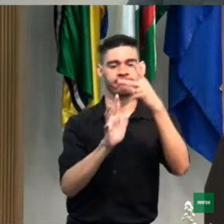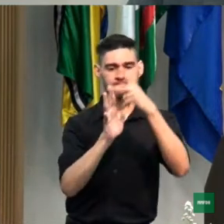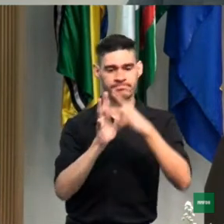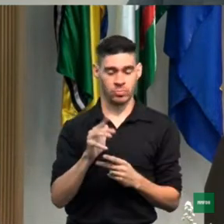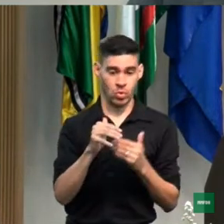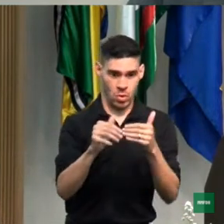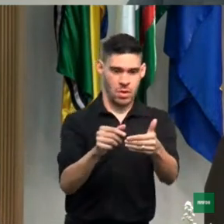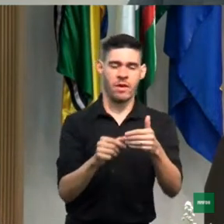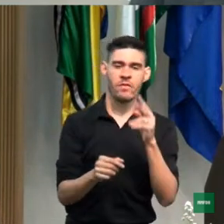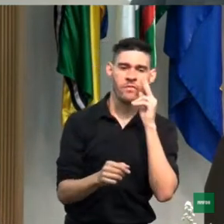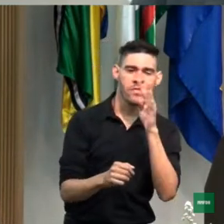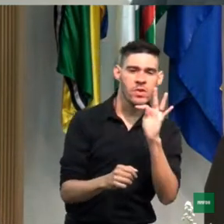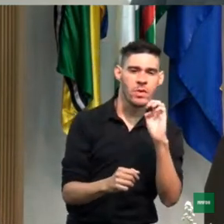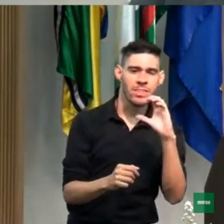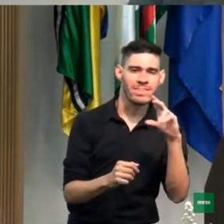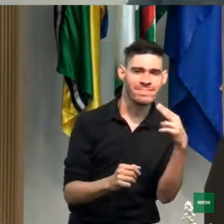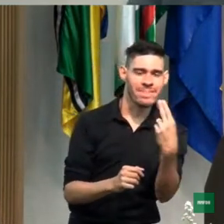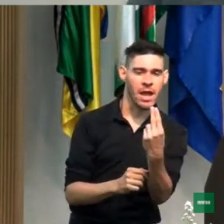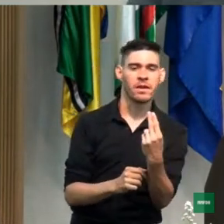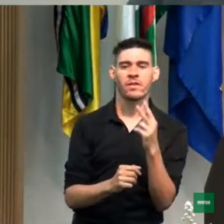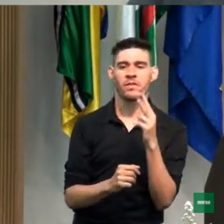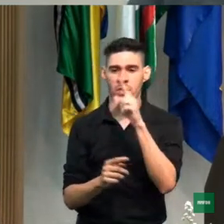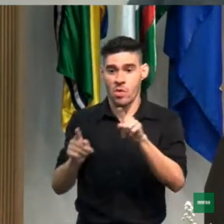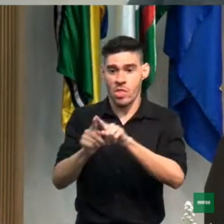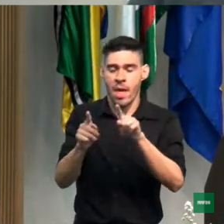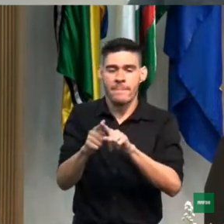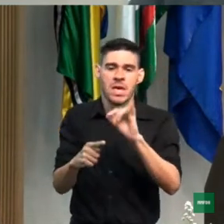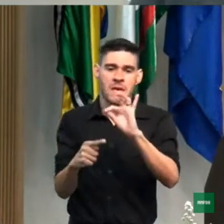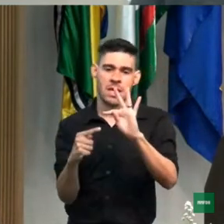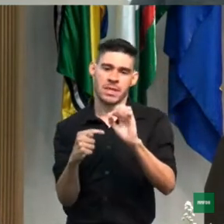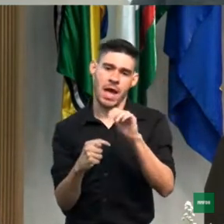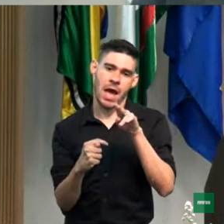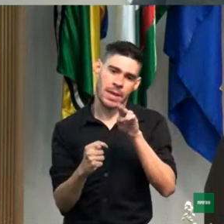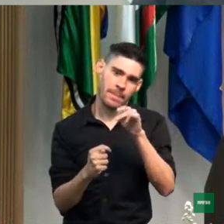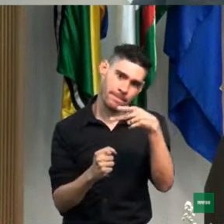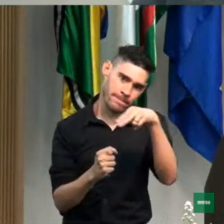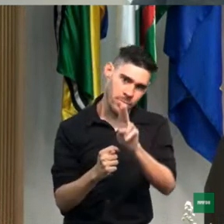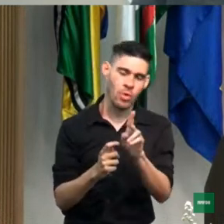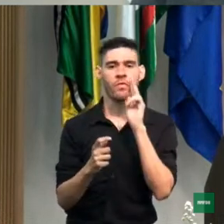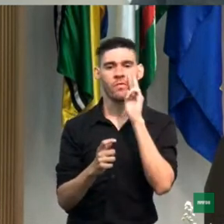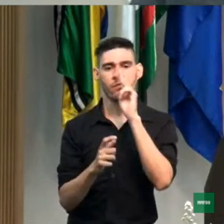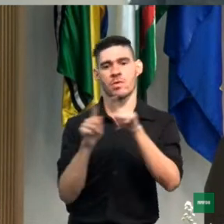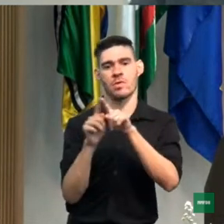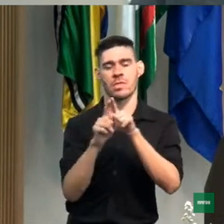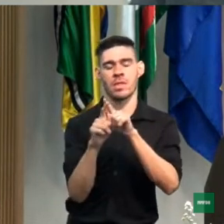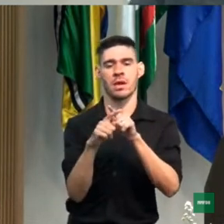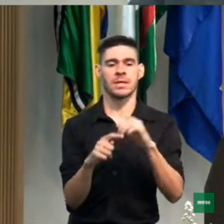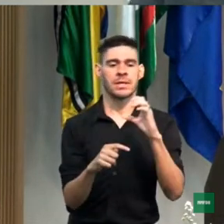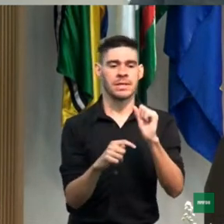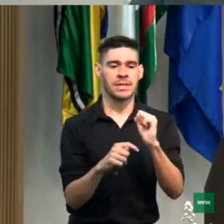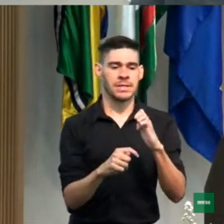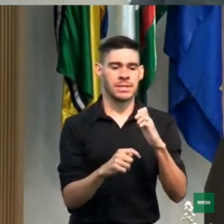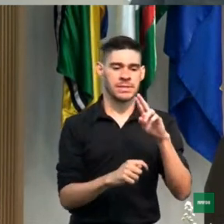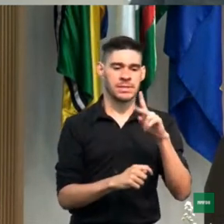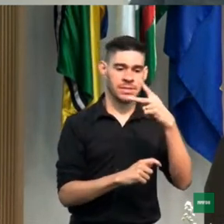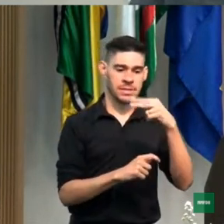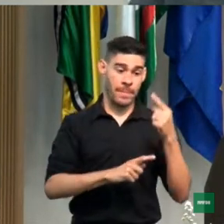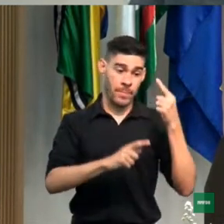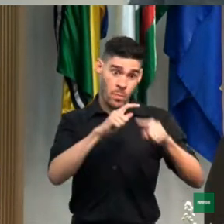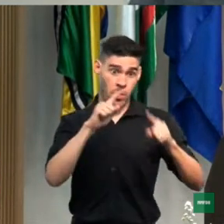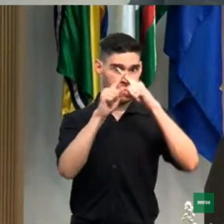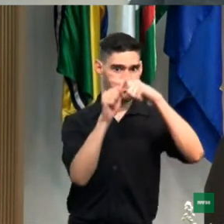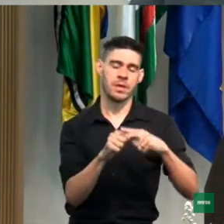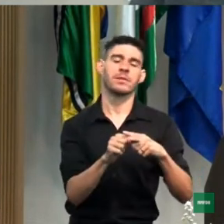da Itaipu, e o que a gente viu também da SERP. SERP está proibido de concorrer prêmio aqui, porque SERP tem